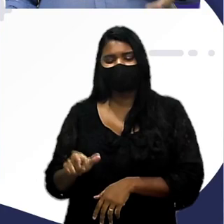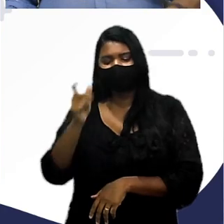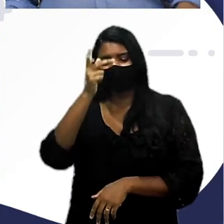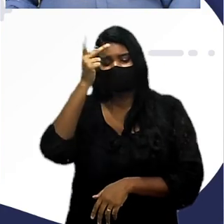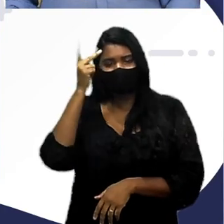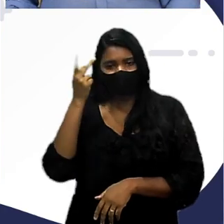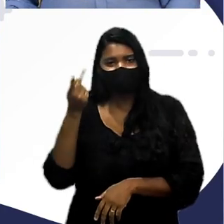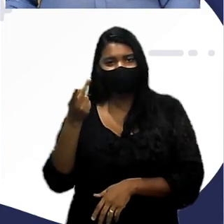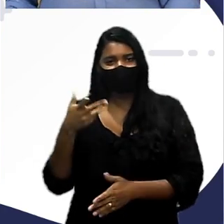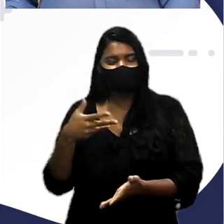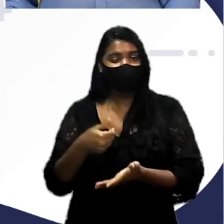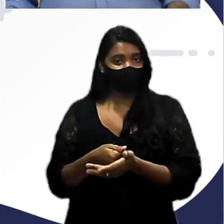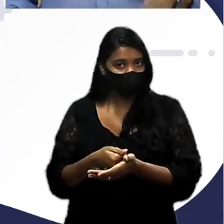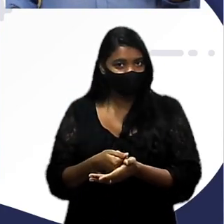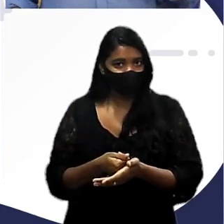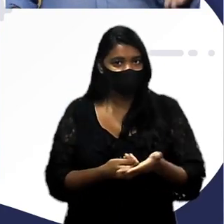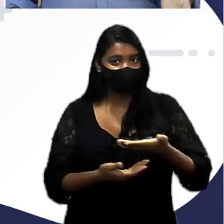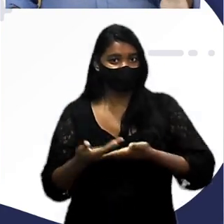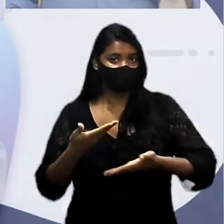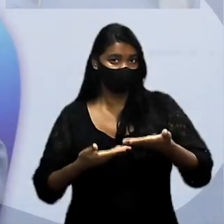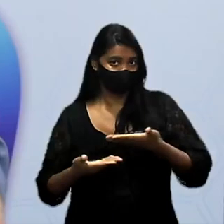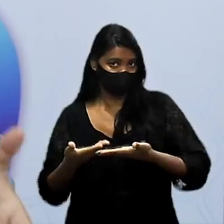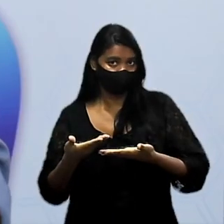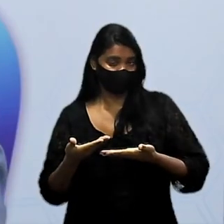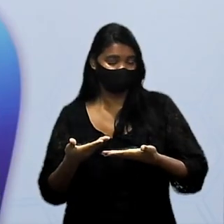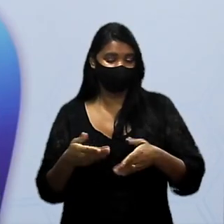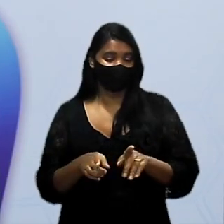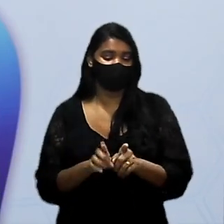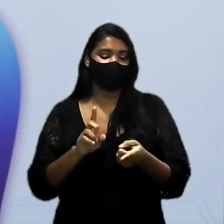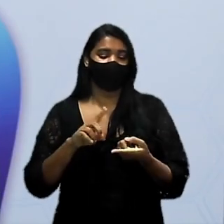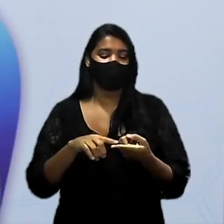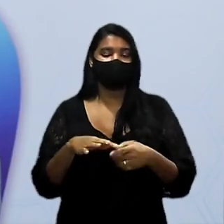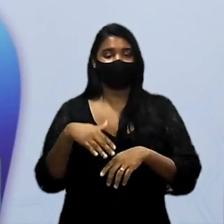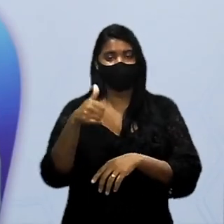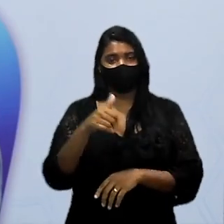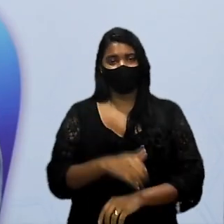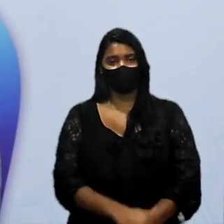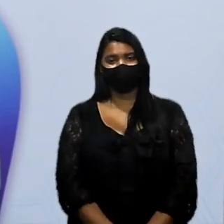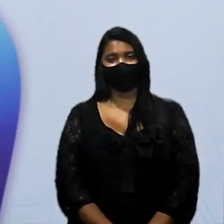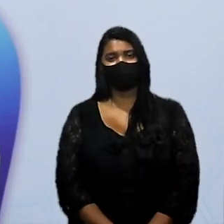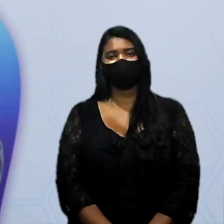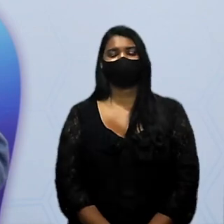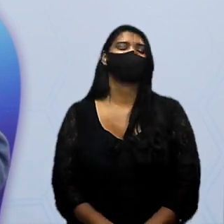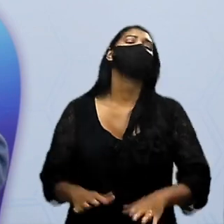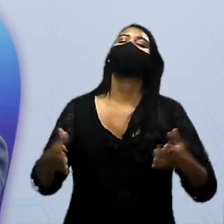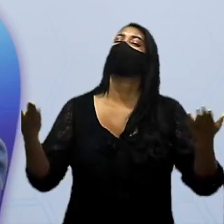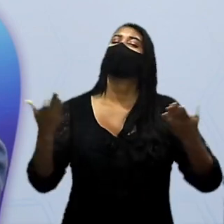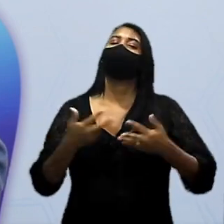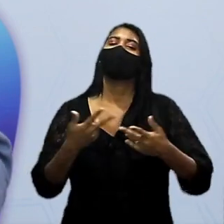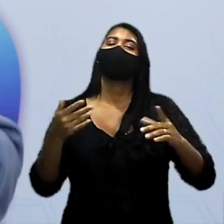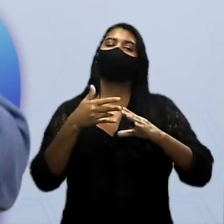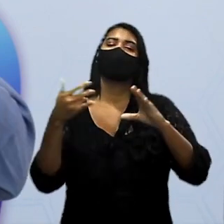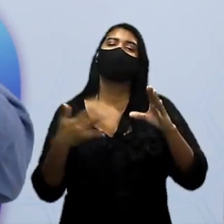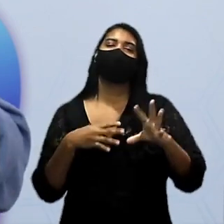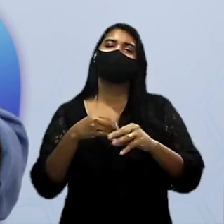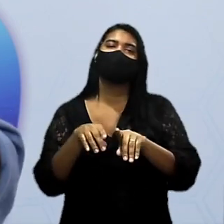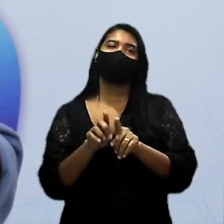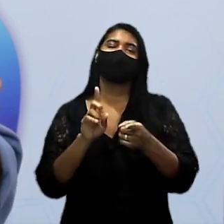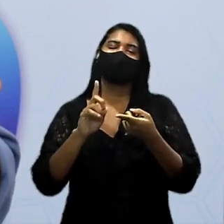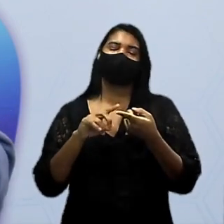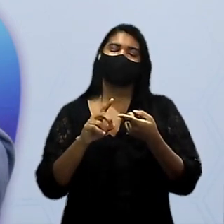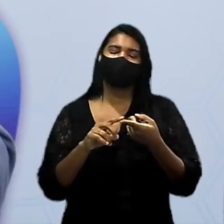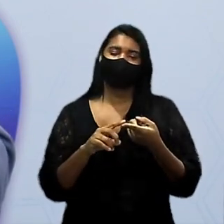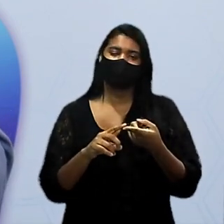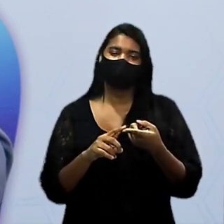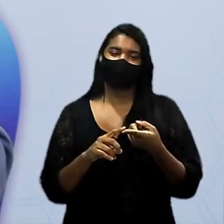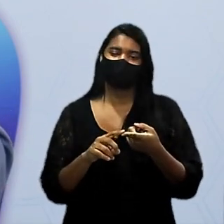está consumindo o produto ou serviço de uma maneira personalizada, melhor, né? Uma outra característica desse